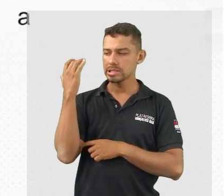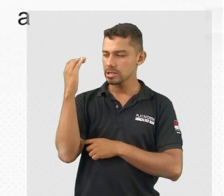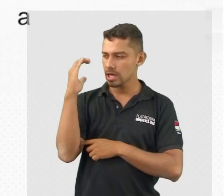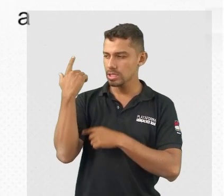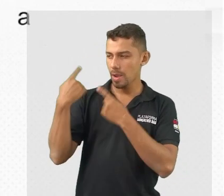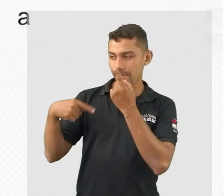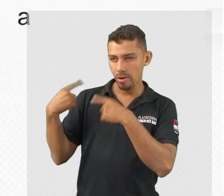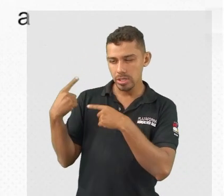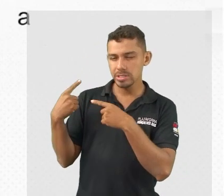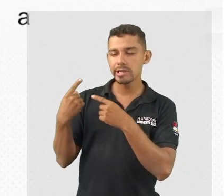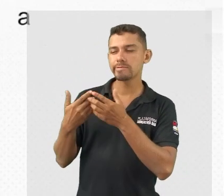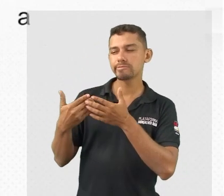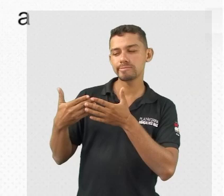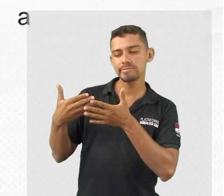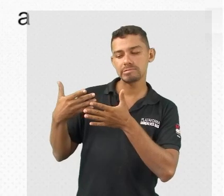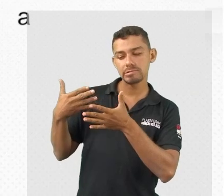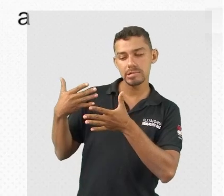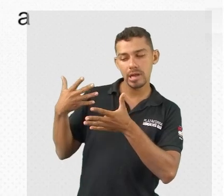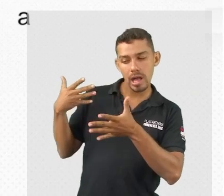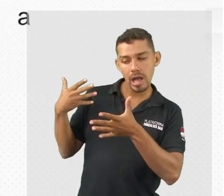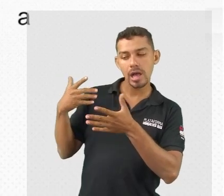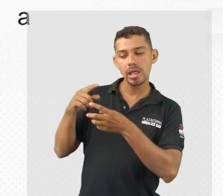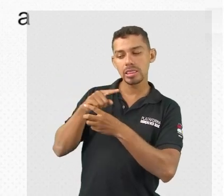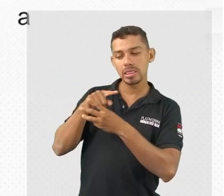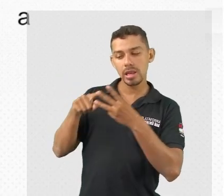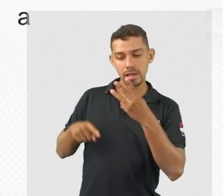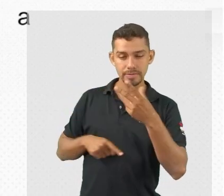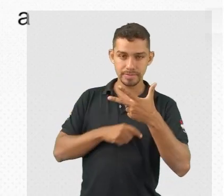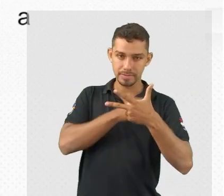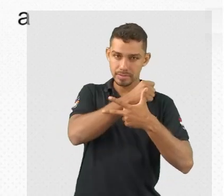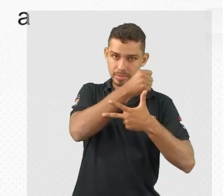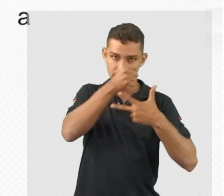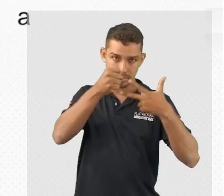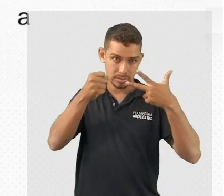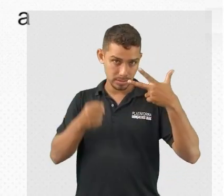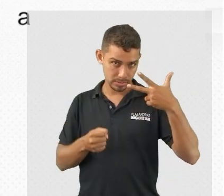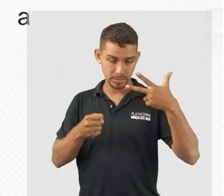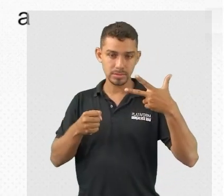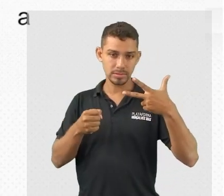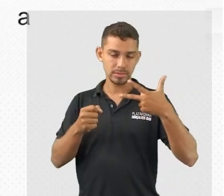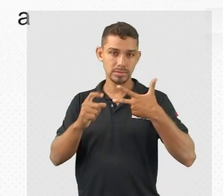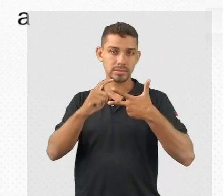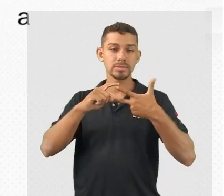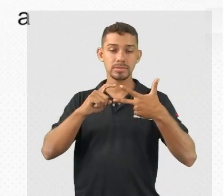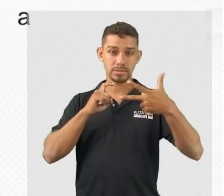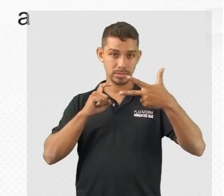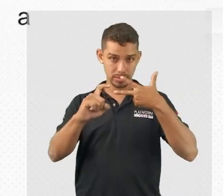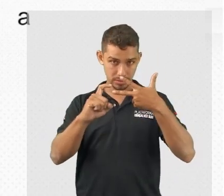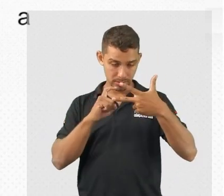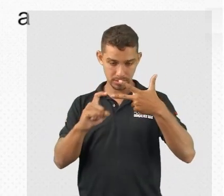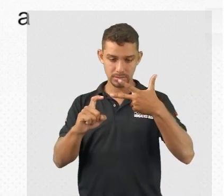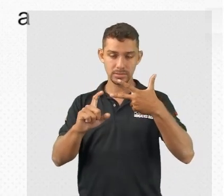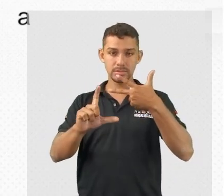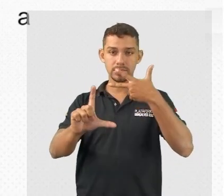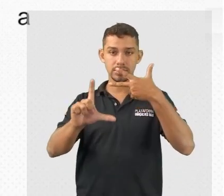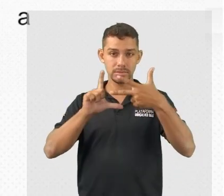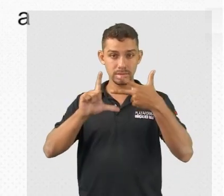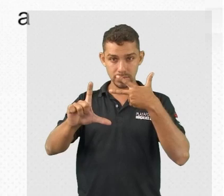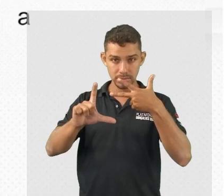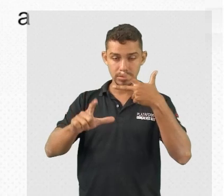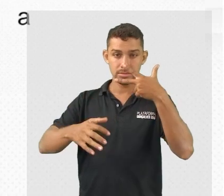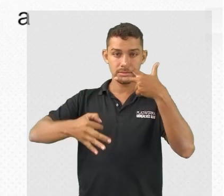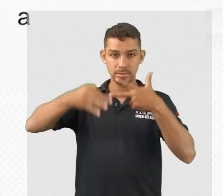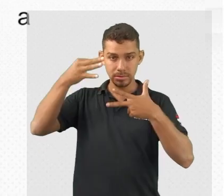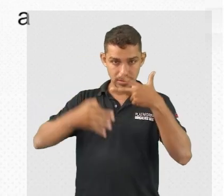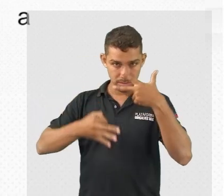sobre a política, nós comumente falamos em três poderes, que já falamos em outras aulas: executivo, legislativo e